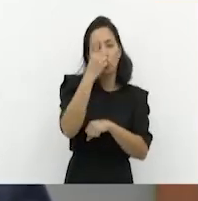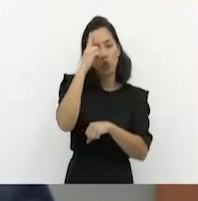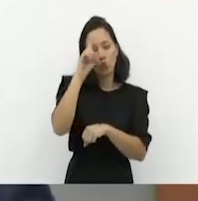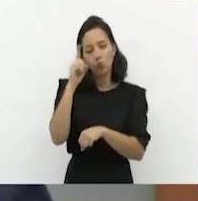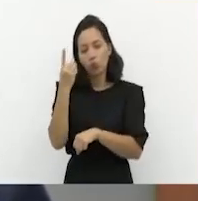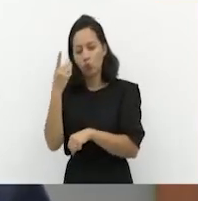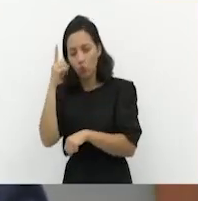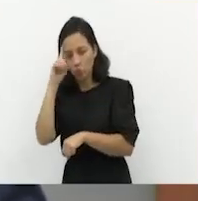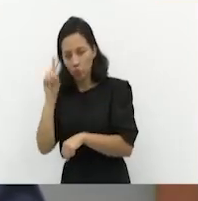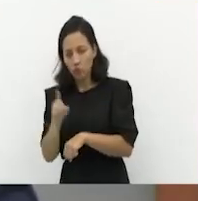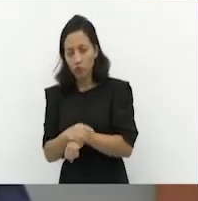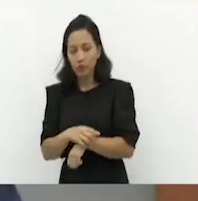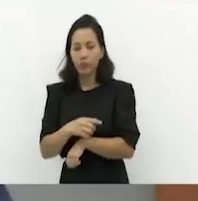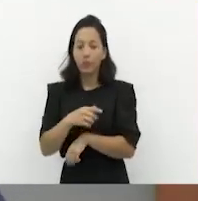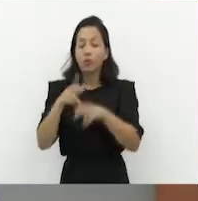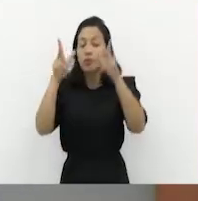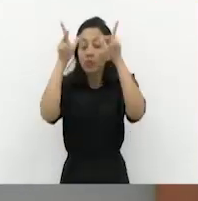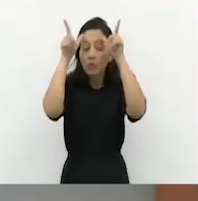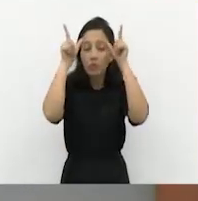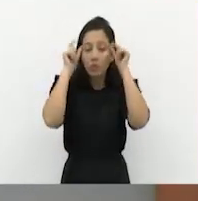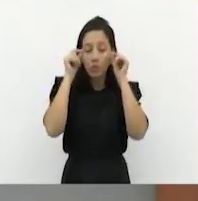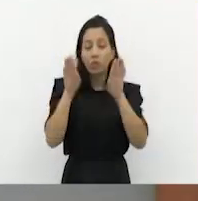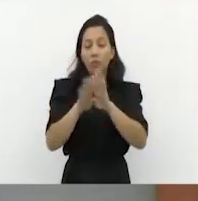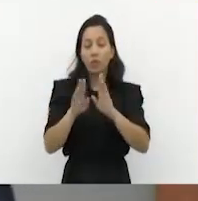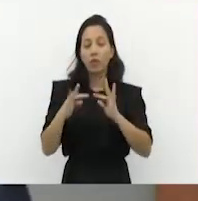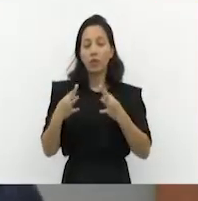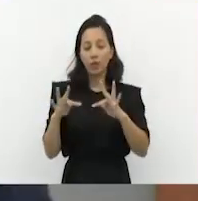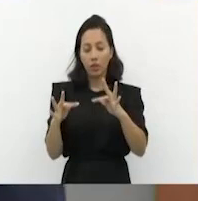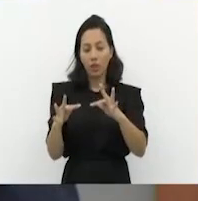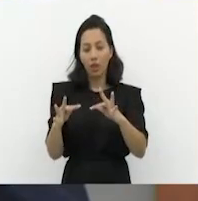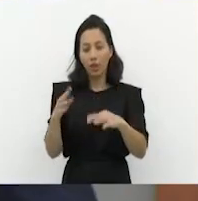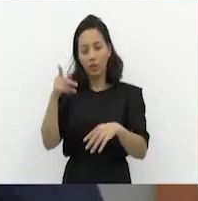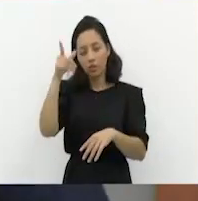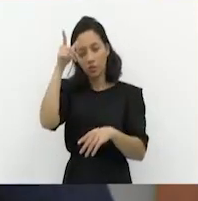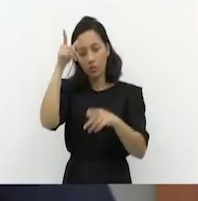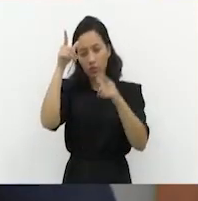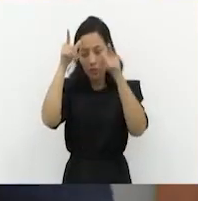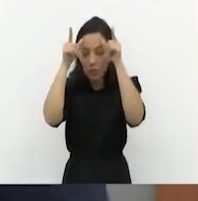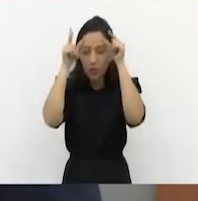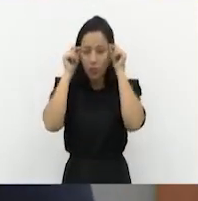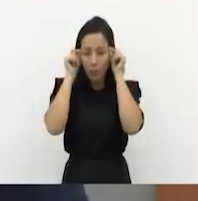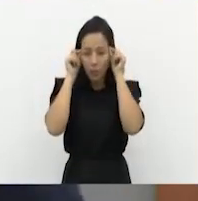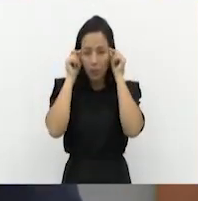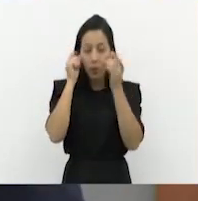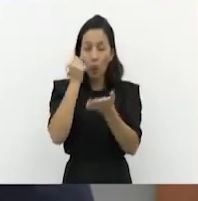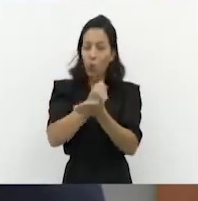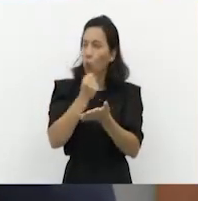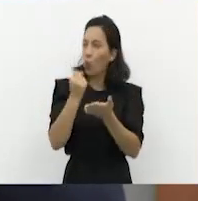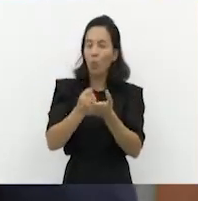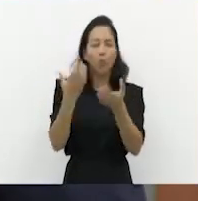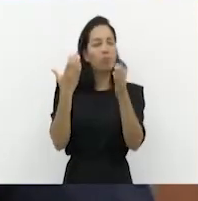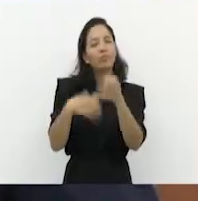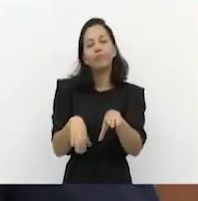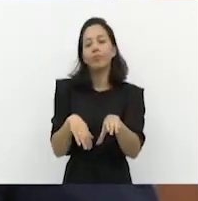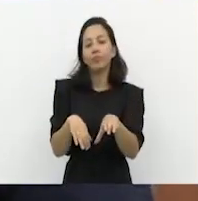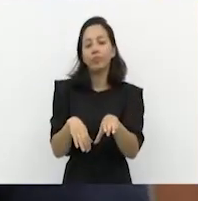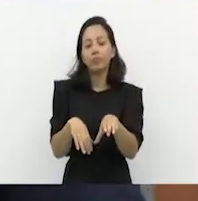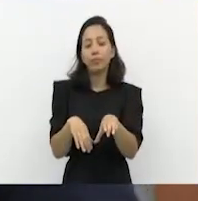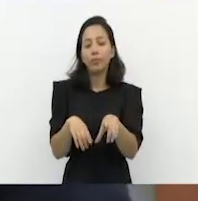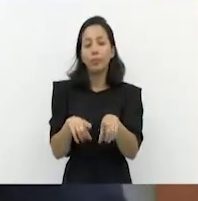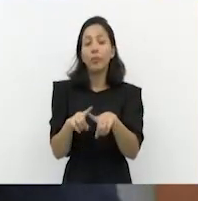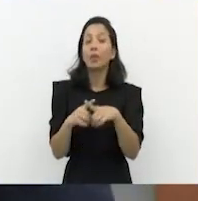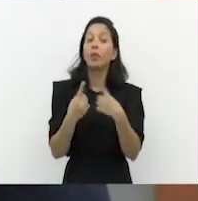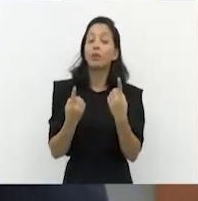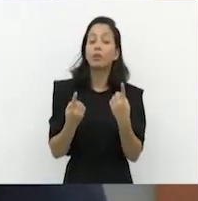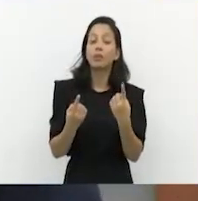Enfermeiros e técnicos de enfermagem não contratados por concurso público e nem mesmo